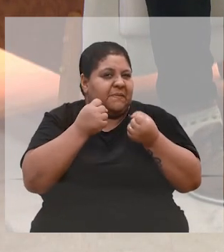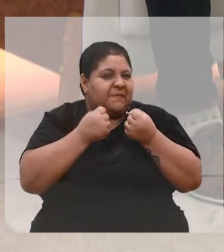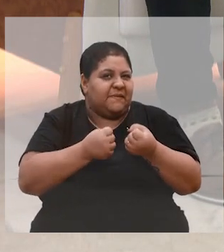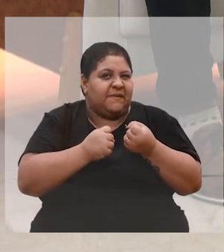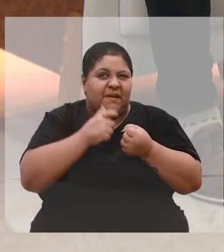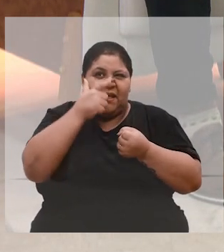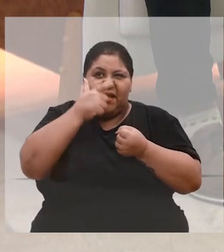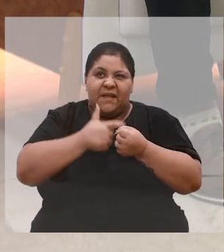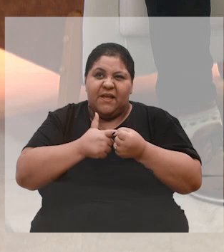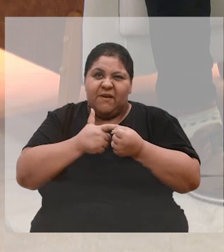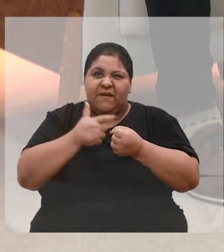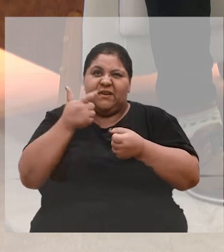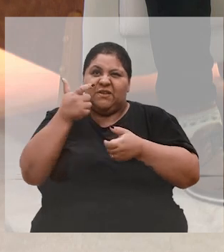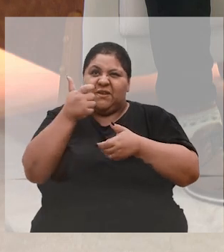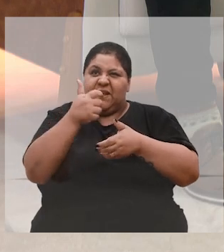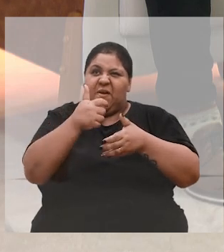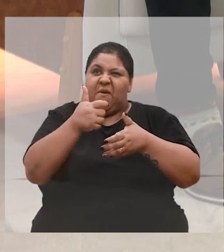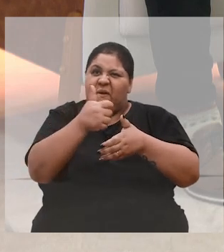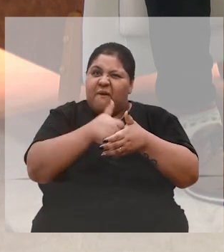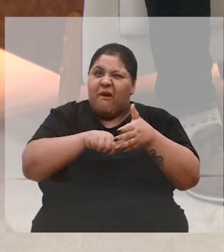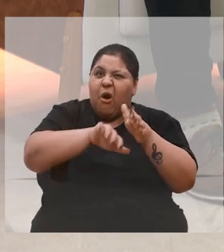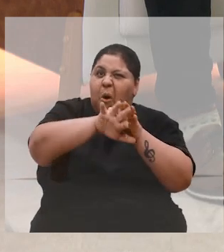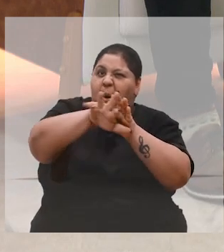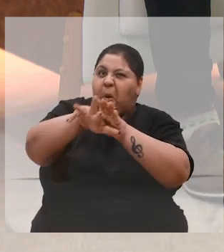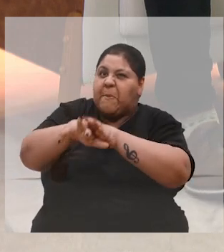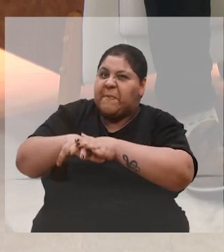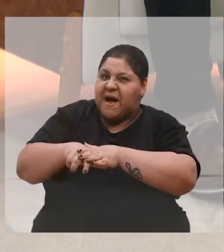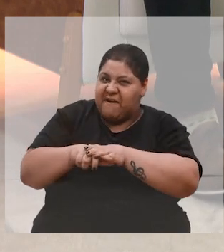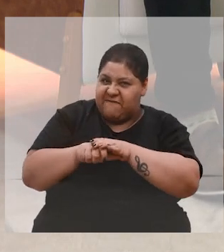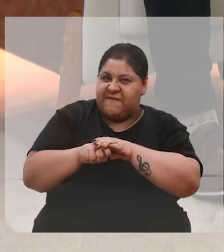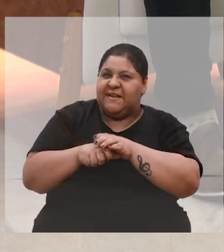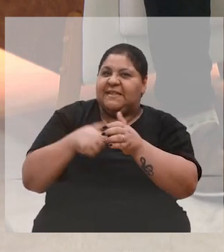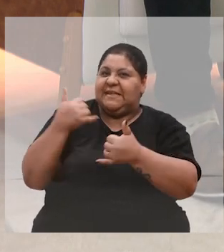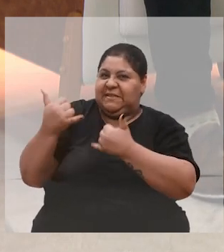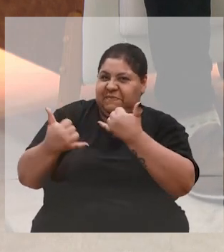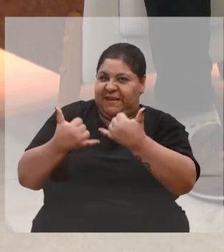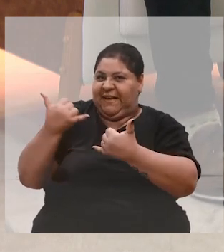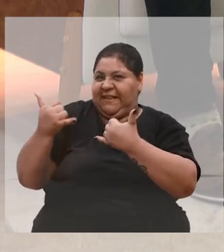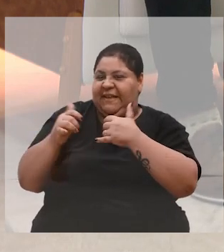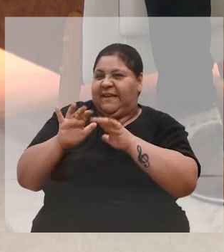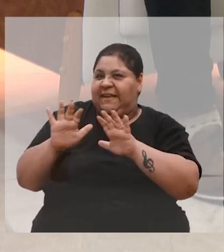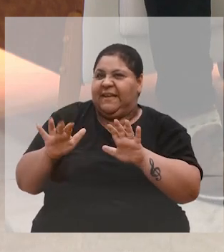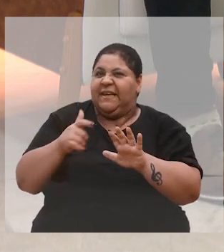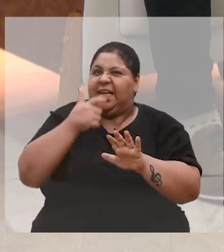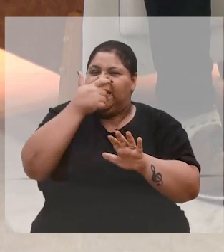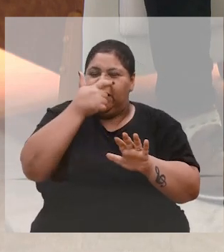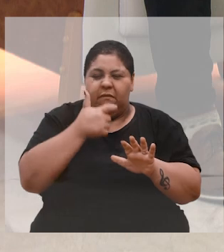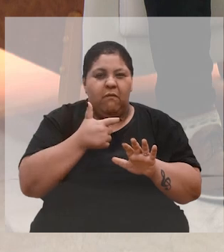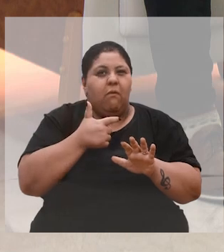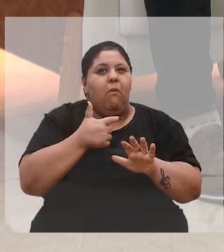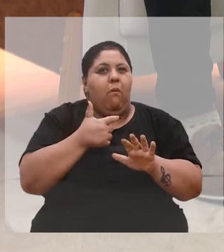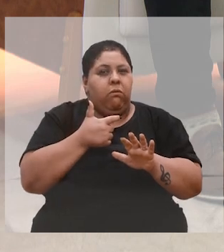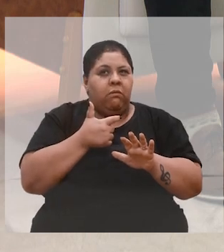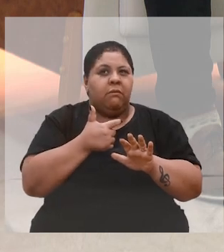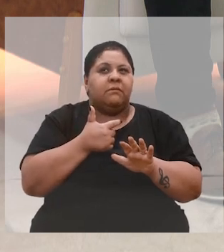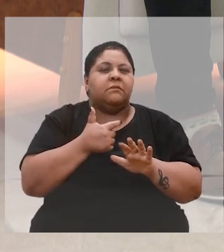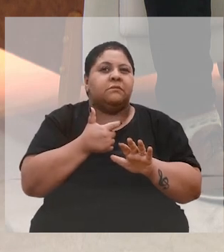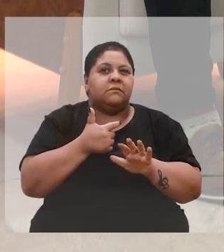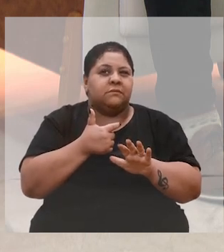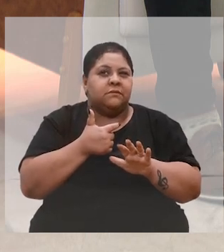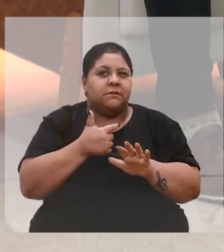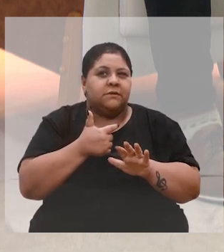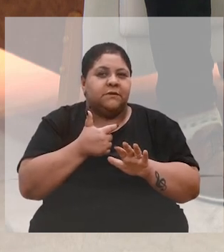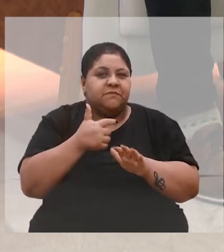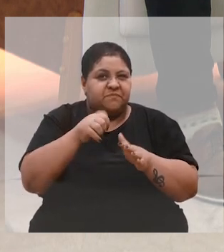Eu acho que eu trapaceava. Tu trapaceava no jogo? Bem, eu acho que eu tava indo